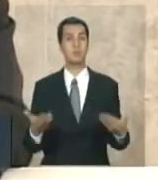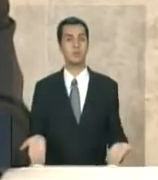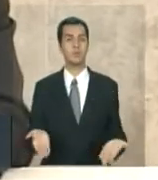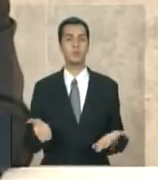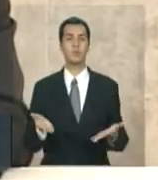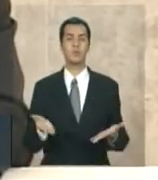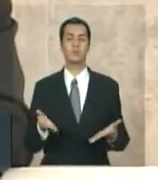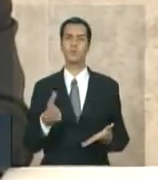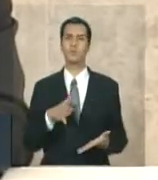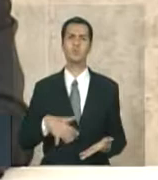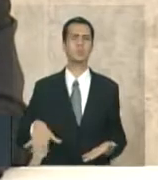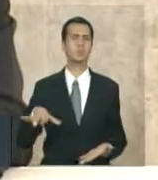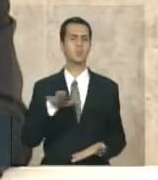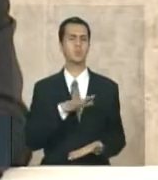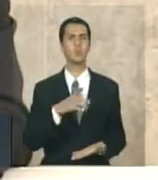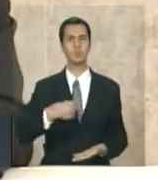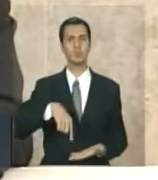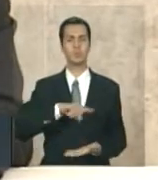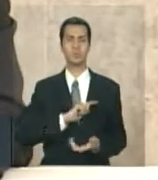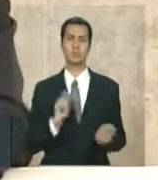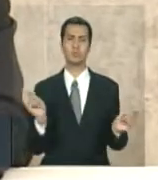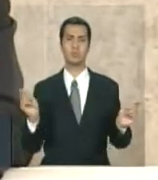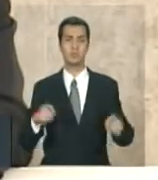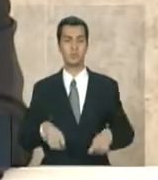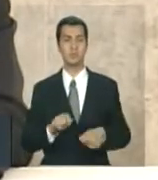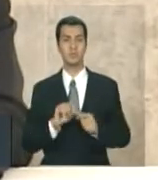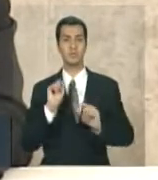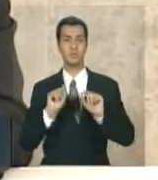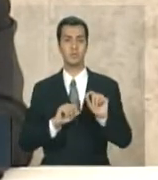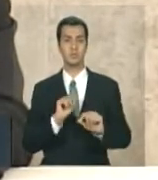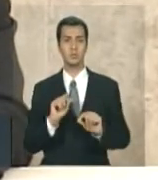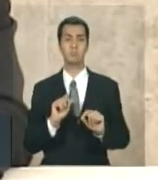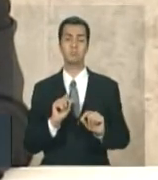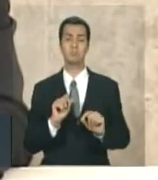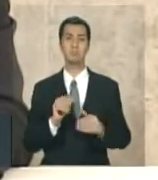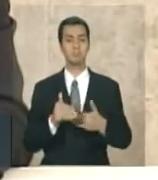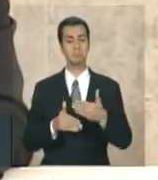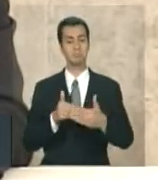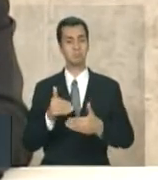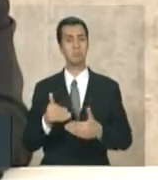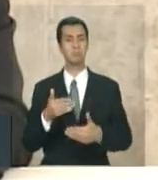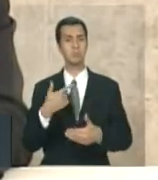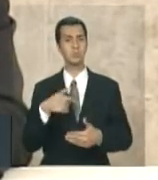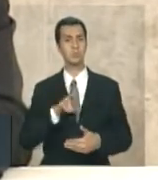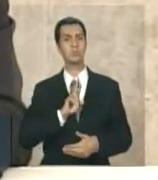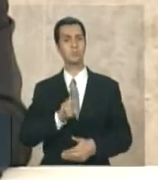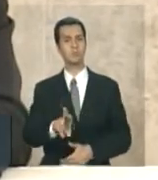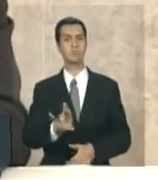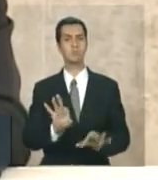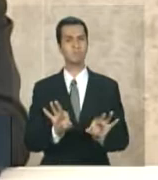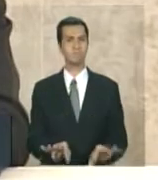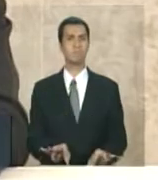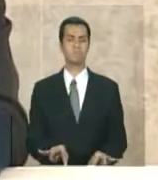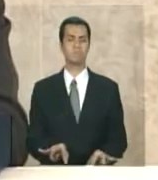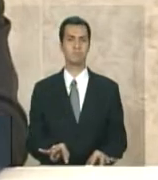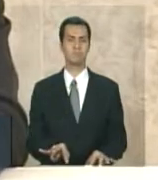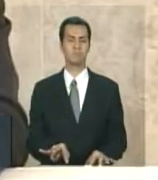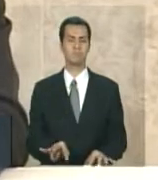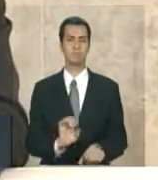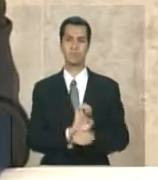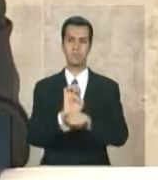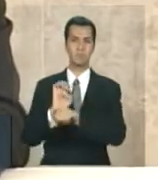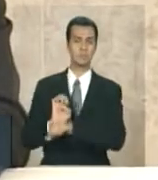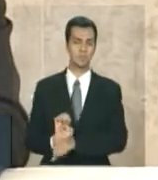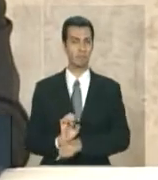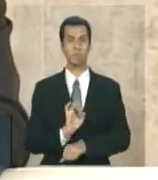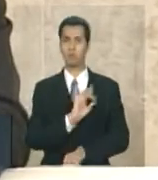conjunto, nós estamos em condições de dizer que estamos, na medida do possível, na forma da lei, respondendo às demandas apresentadas pelos